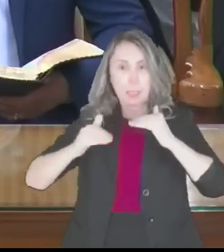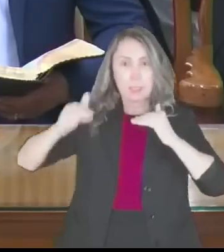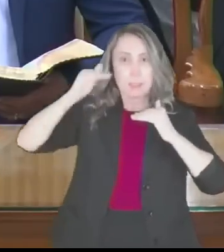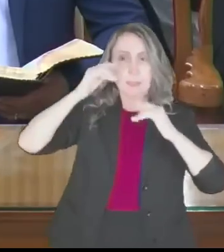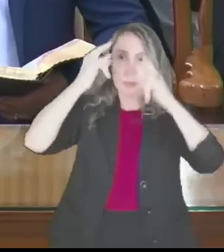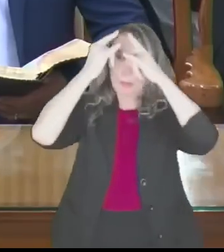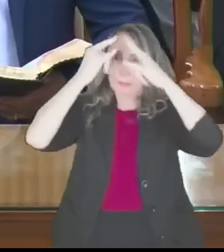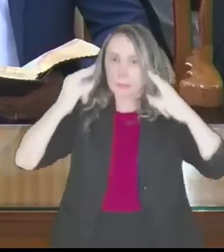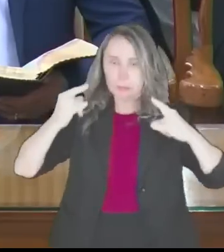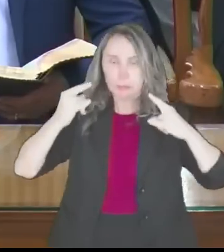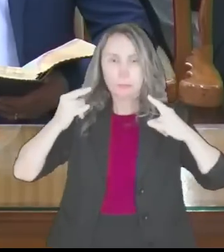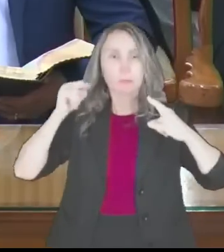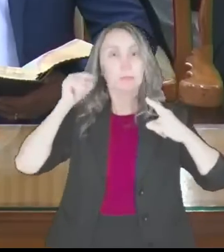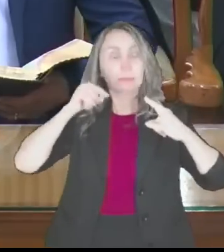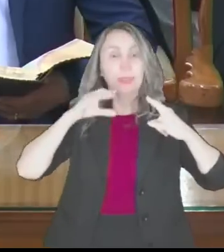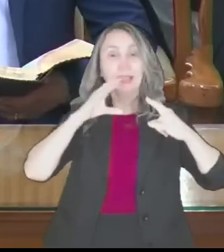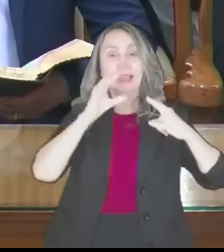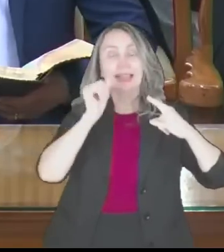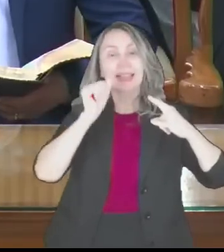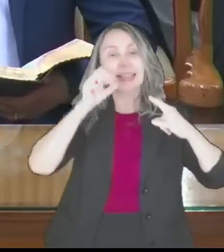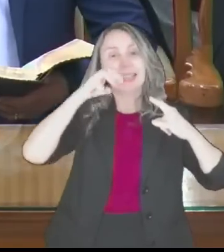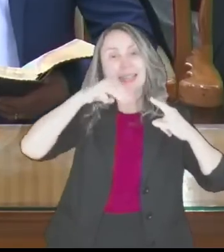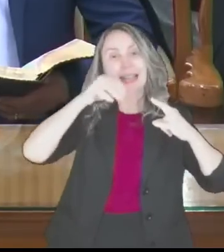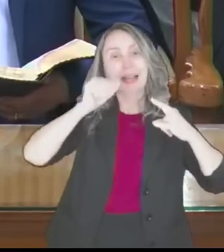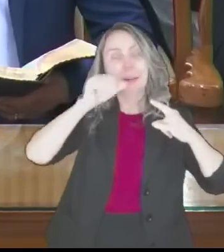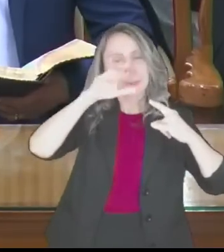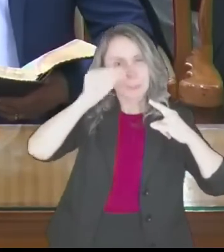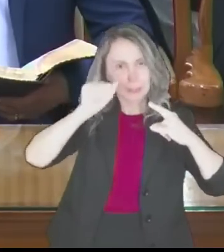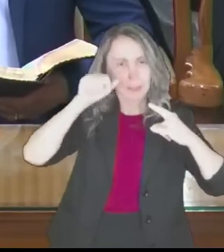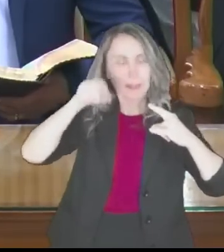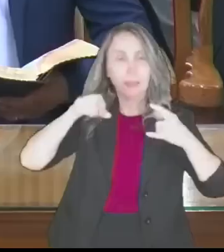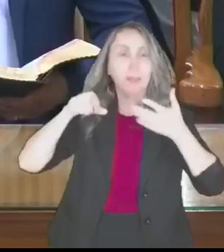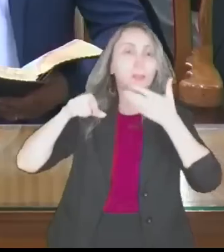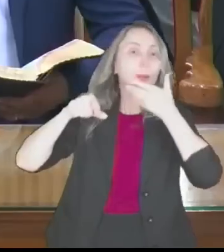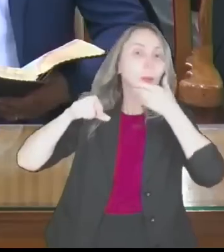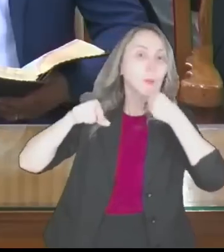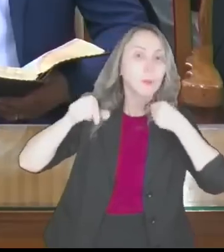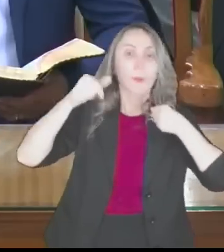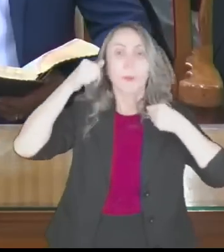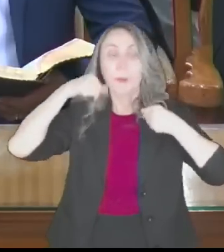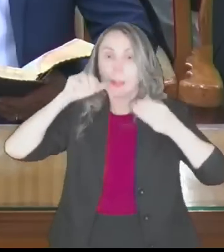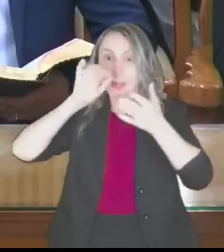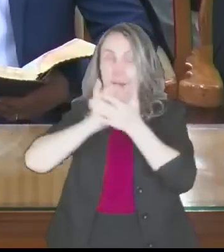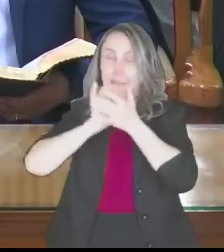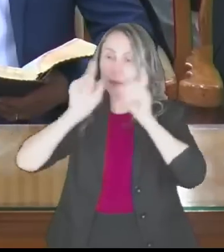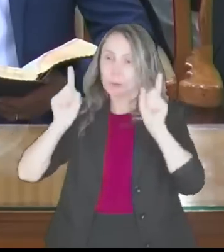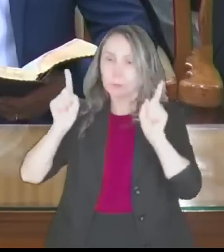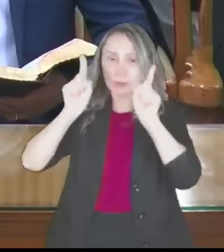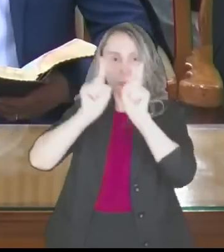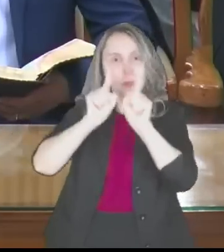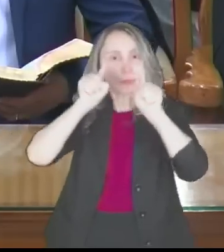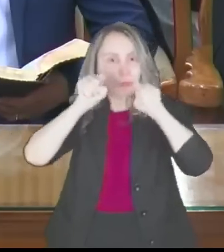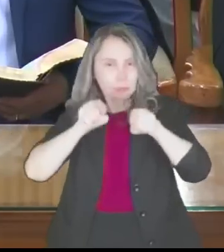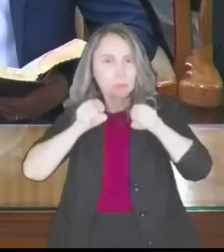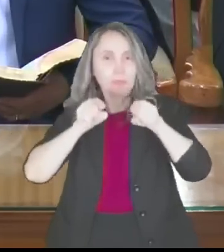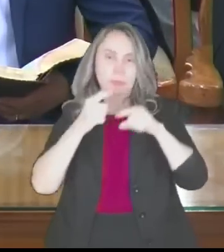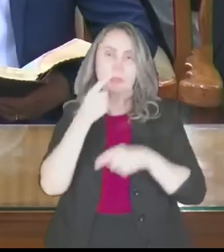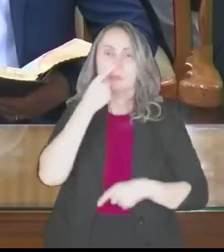câmara, chamada também de câmara, onde o casal tinha sua intimidade. E, meus amados irmãos, a